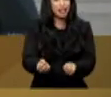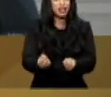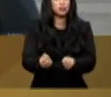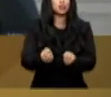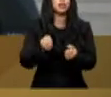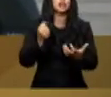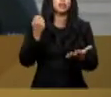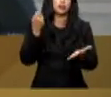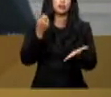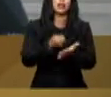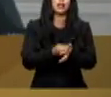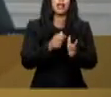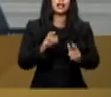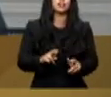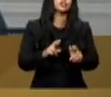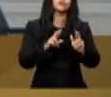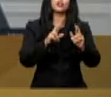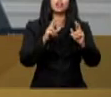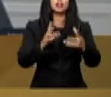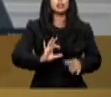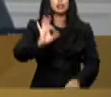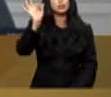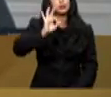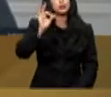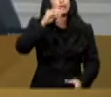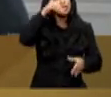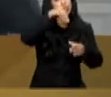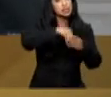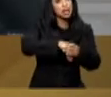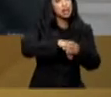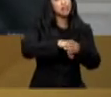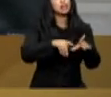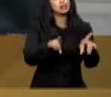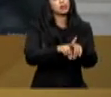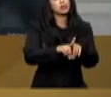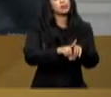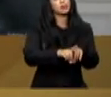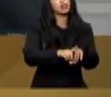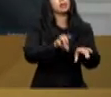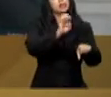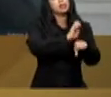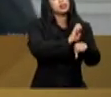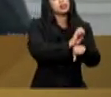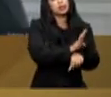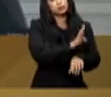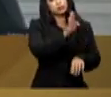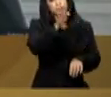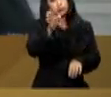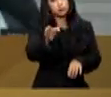a respectiva alíquota interna e a alíquota interestadual. Ou seja,